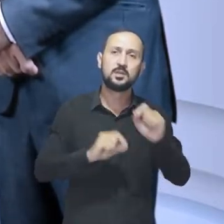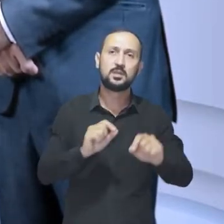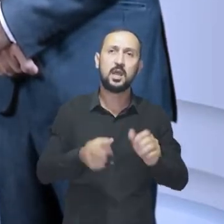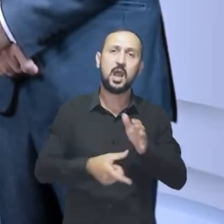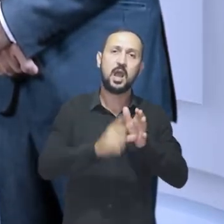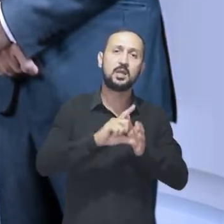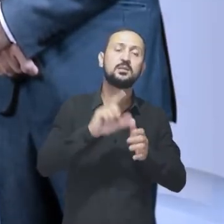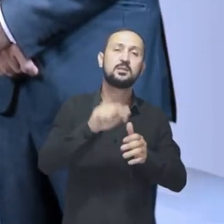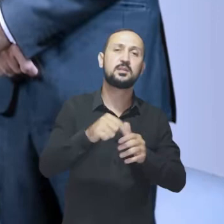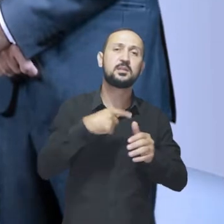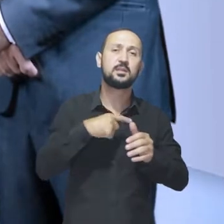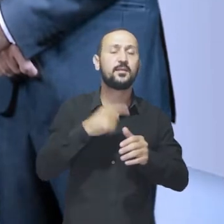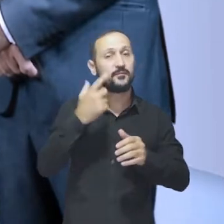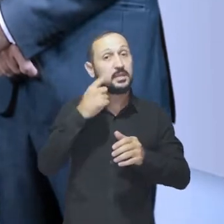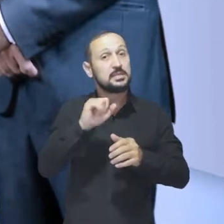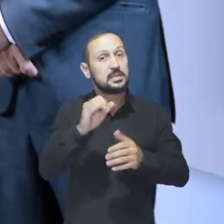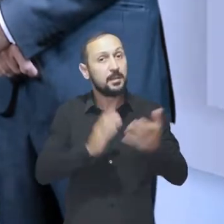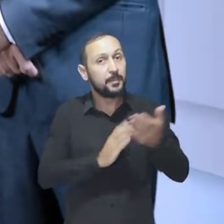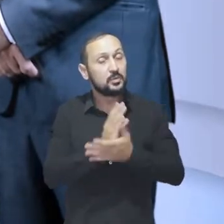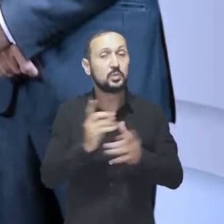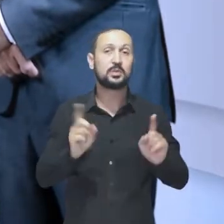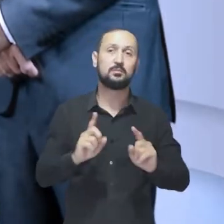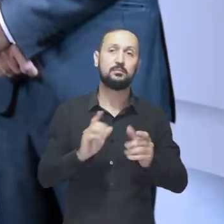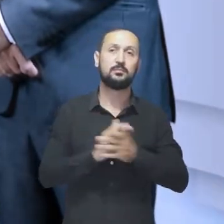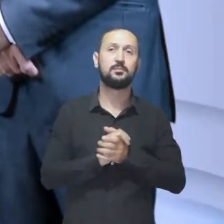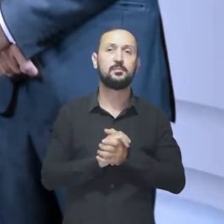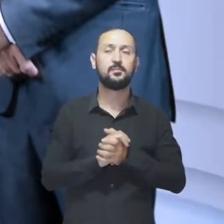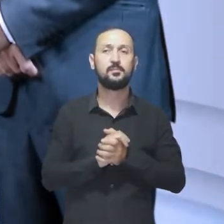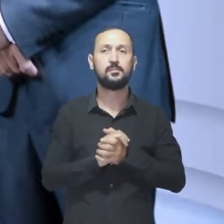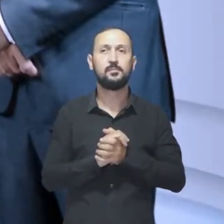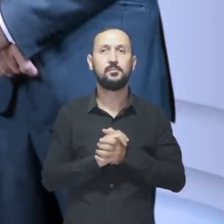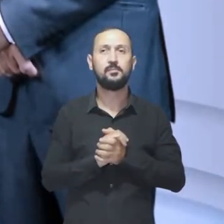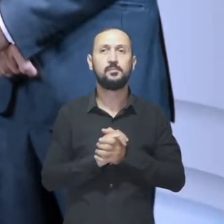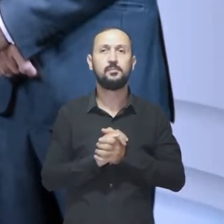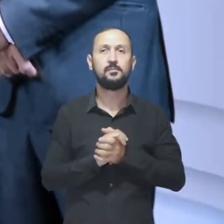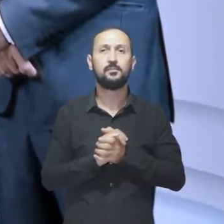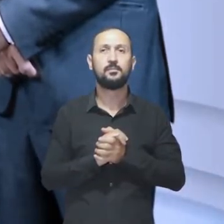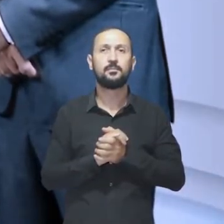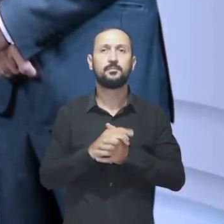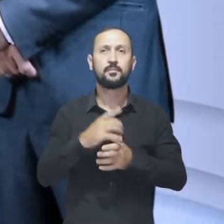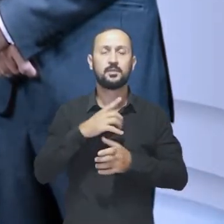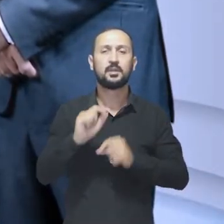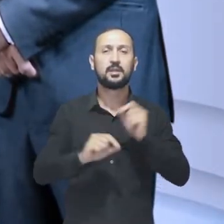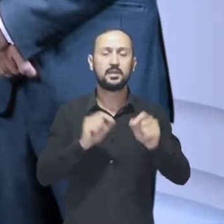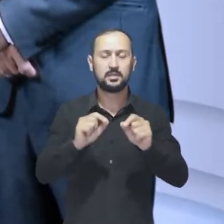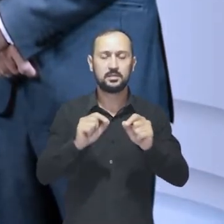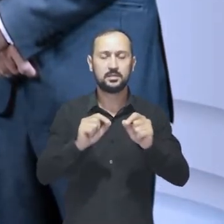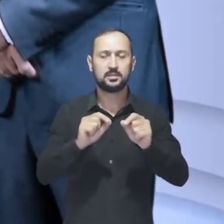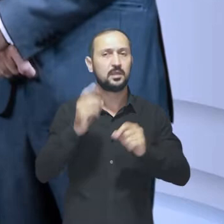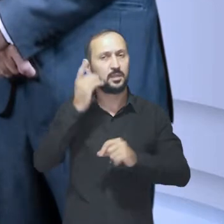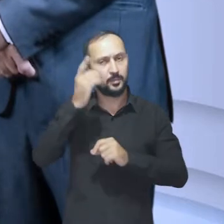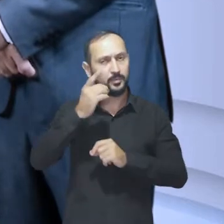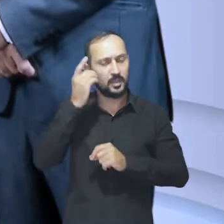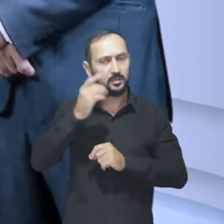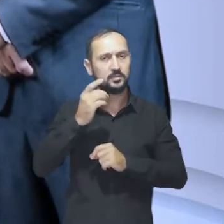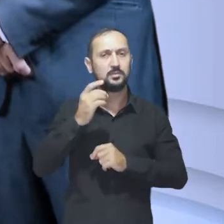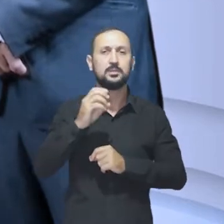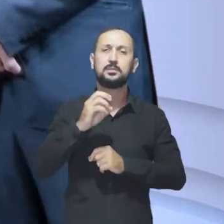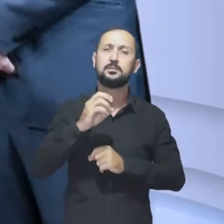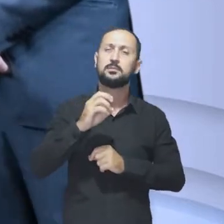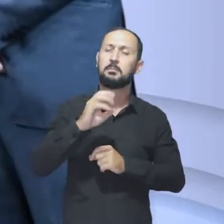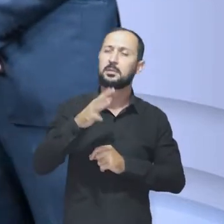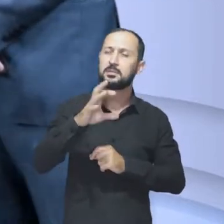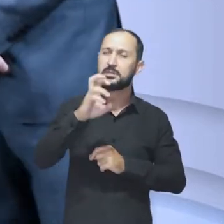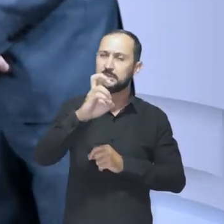uma interlocução com o presidente, e através dele o relator indicado para aquele projeto, para tentar sanar qualquer dúvida